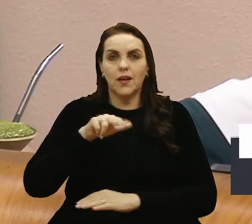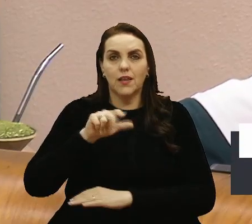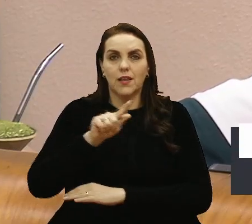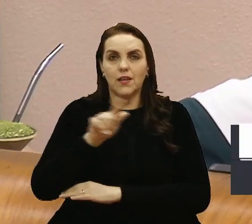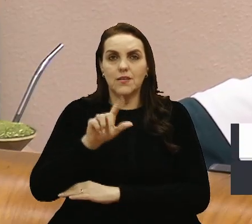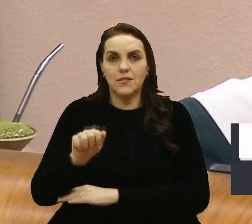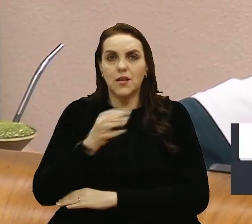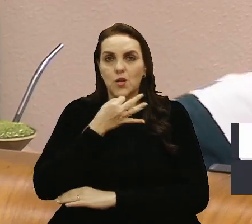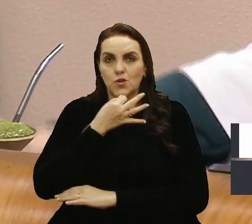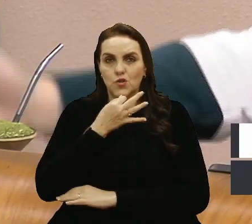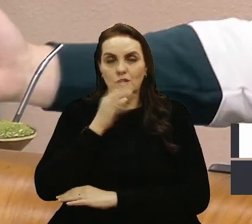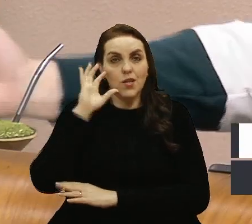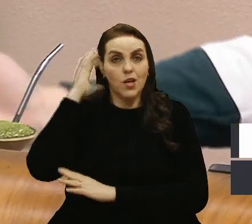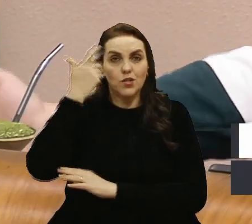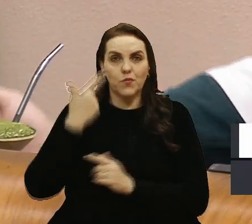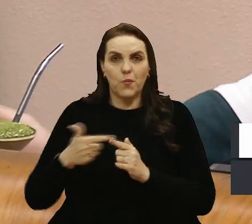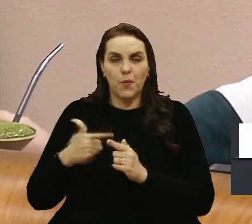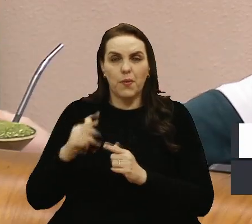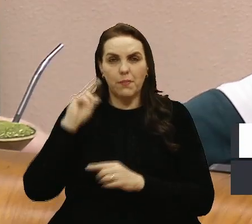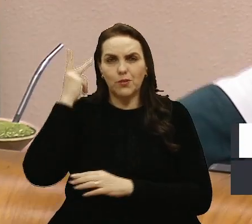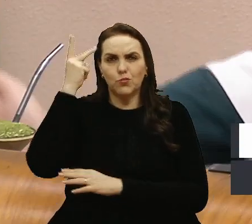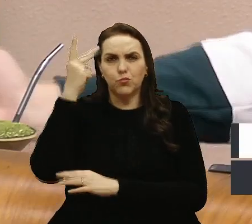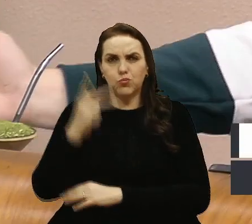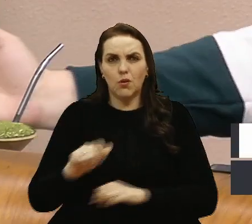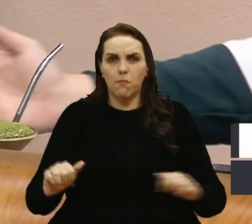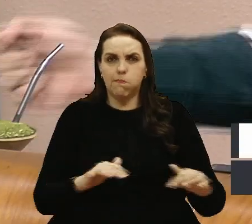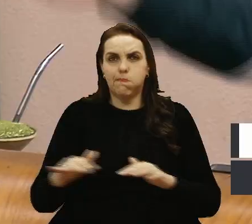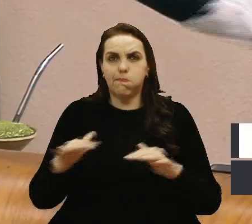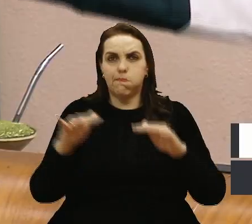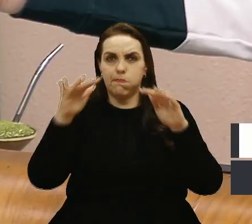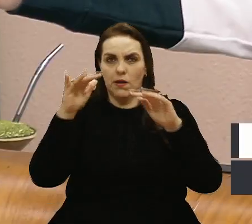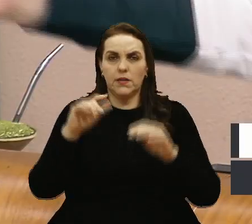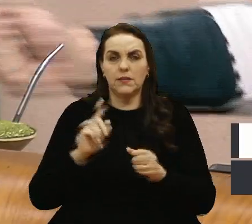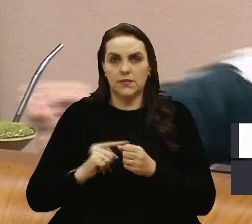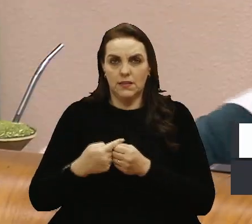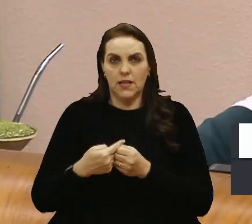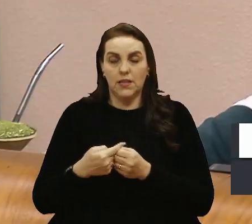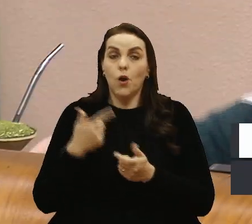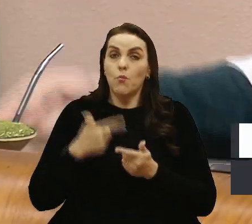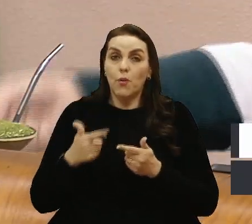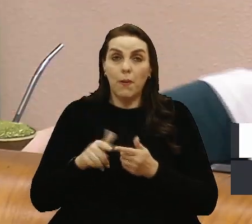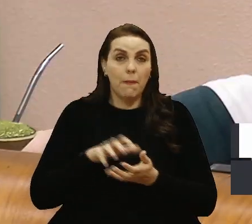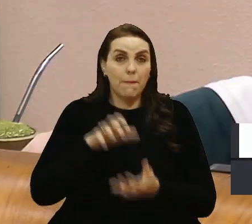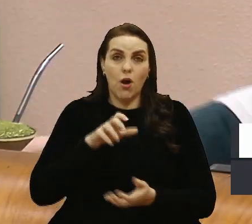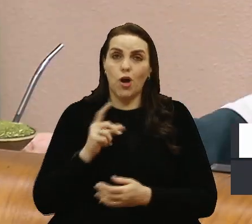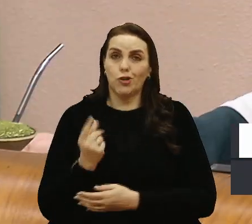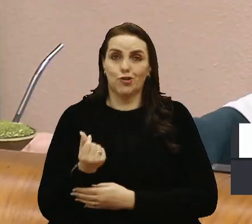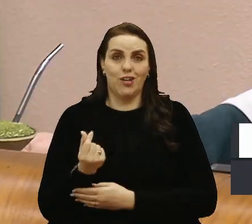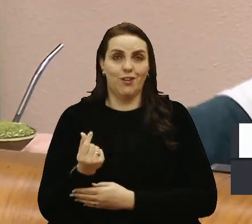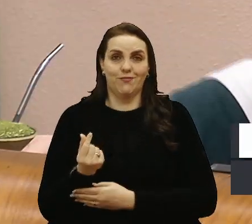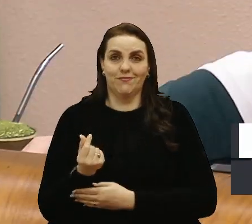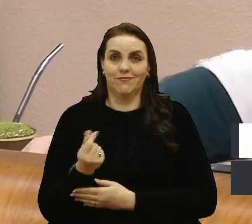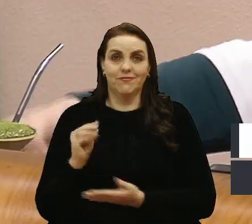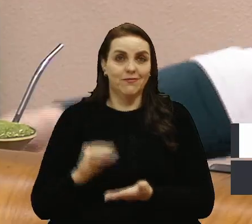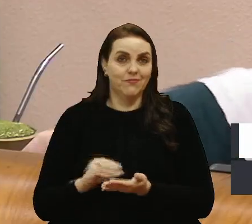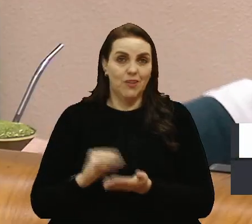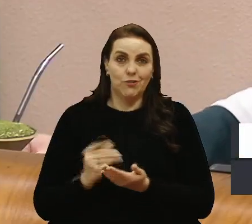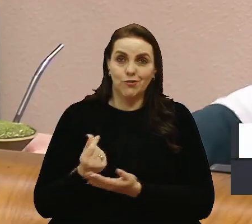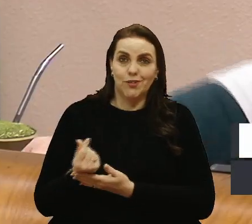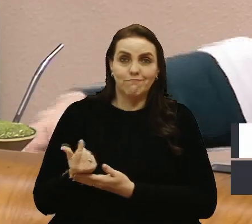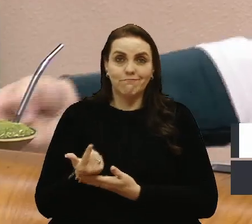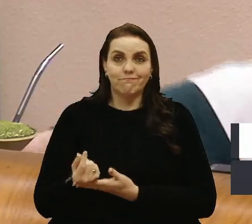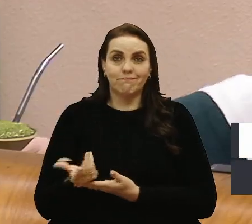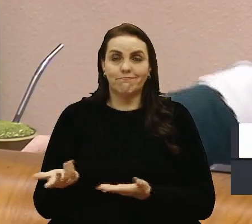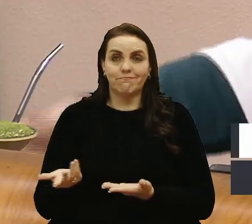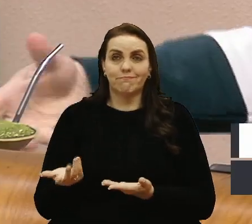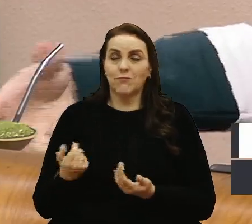resolver o problema histórico de alagamentos da cidade. O grande problema sempre é dinheiro, vereadora Daiane. Tem dinheiro. Não é fundo